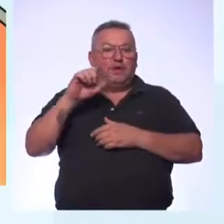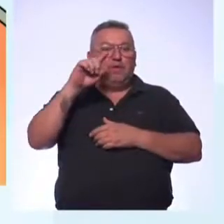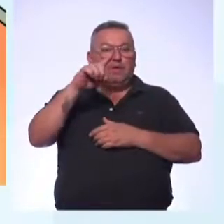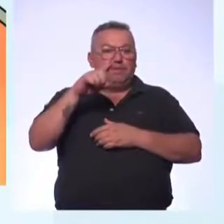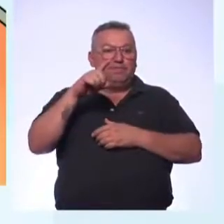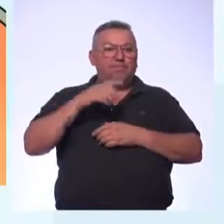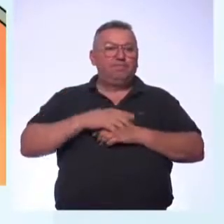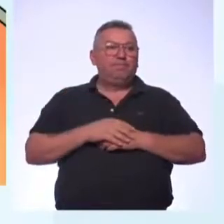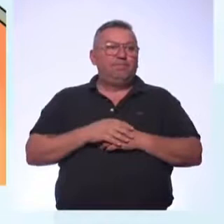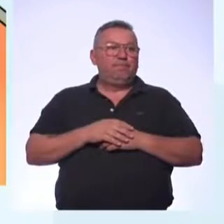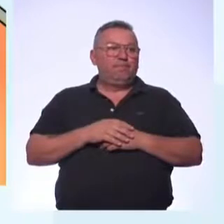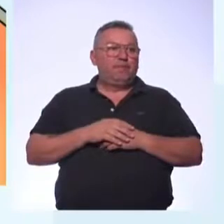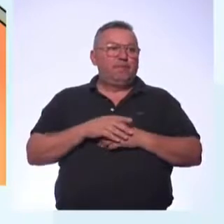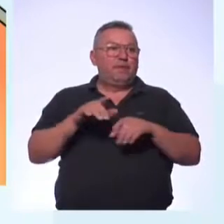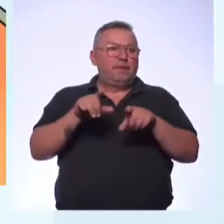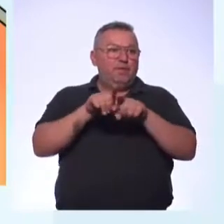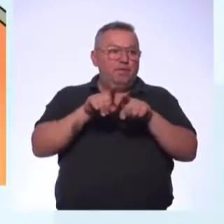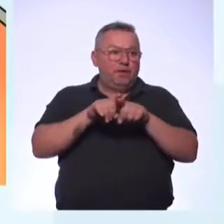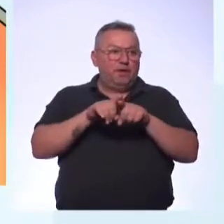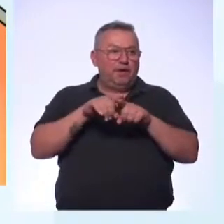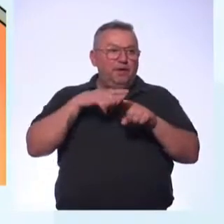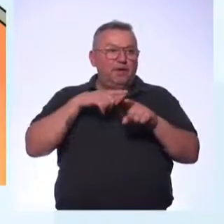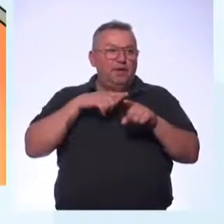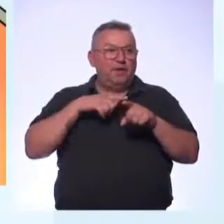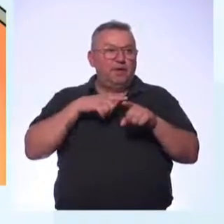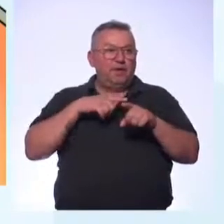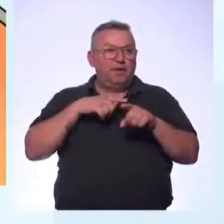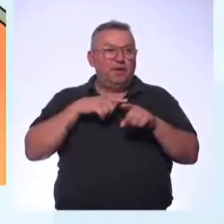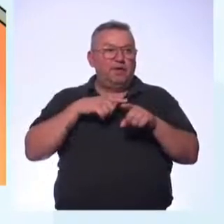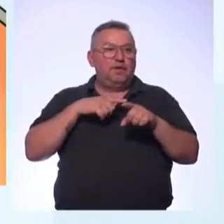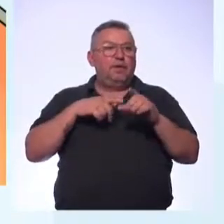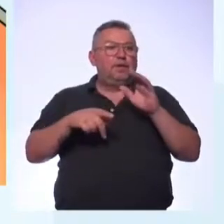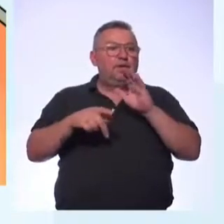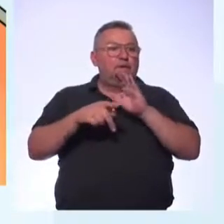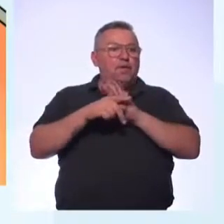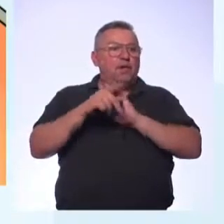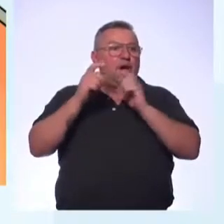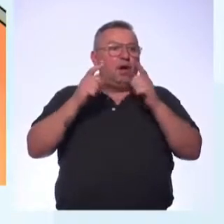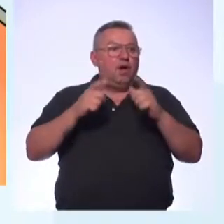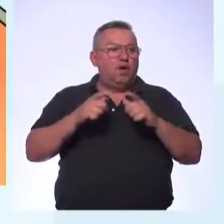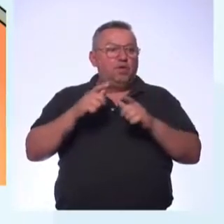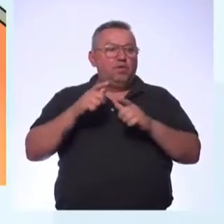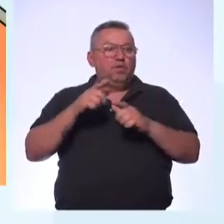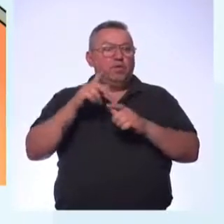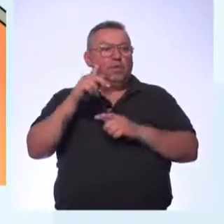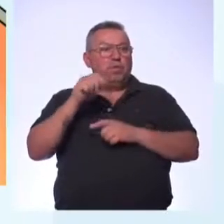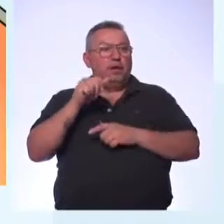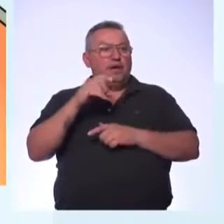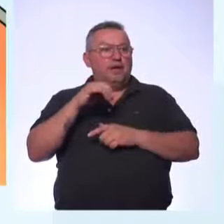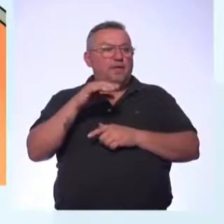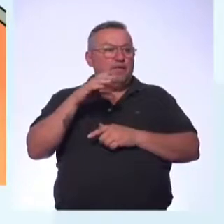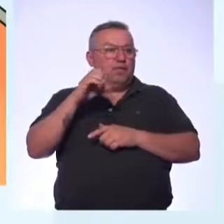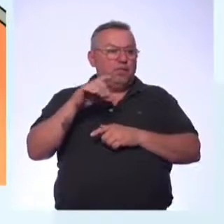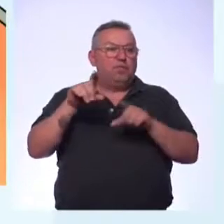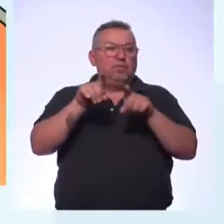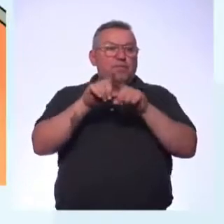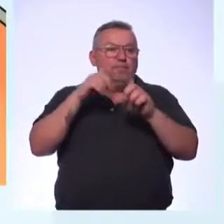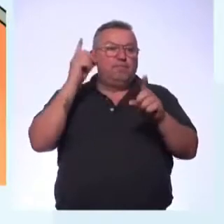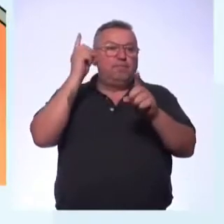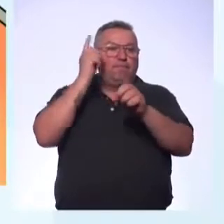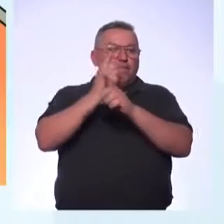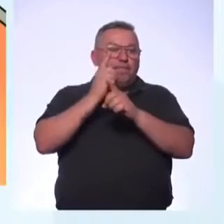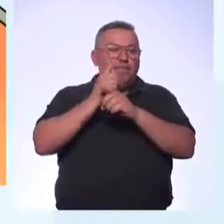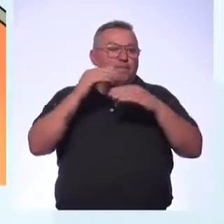no Oceano Atlântico, como a dorsal mesoceânica, que é na região do Pacífico. Aos encontros das